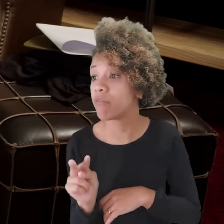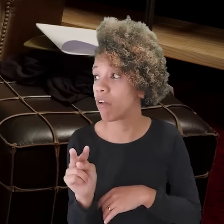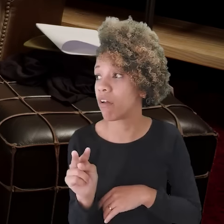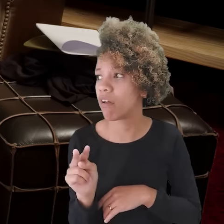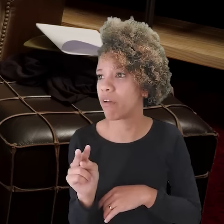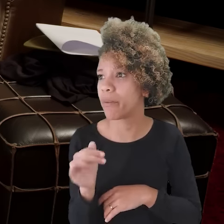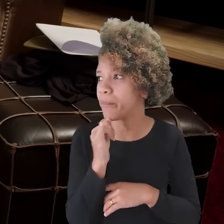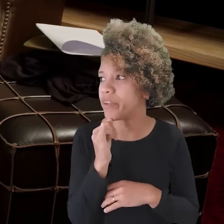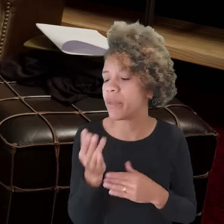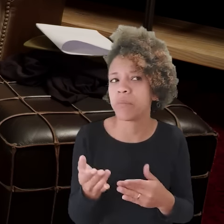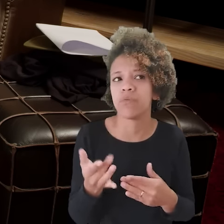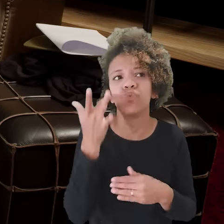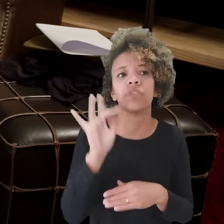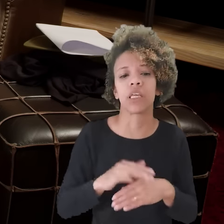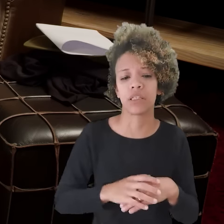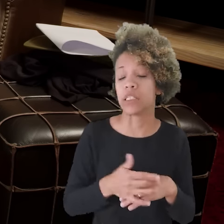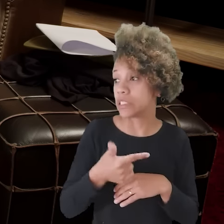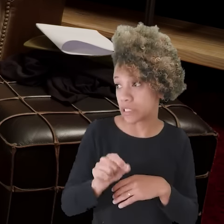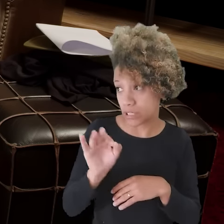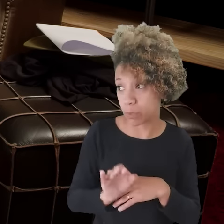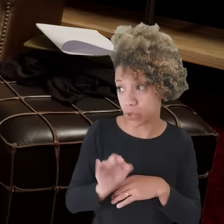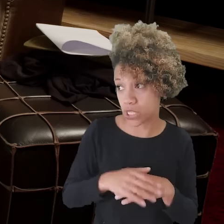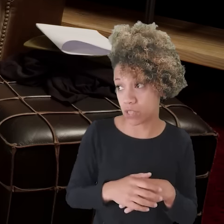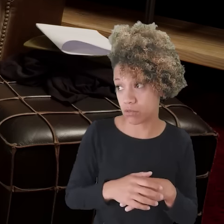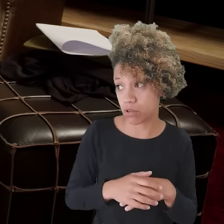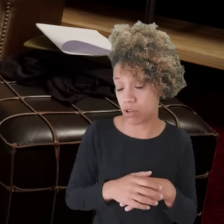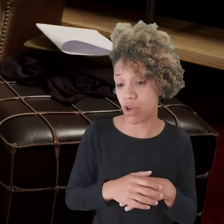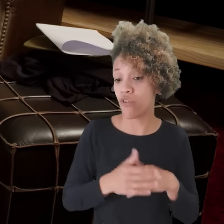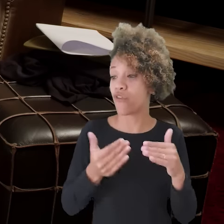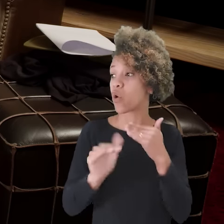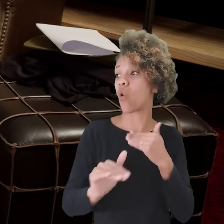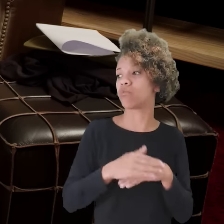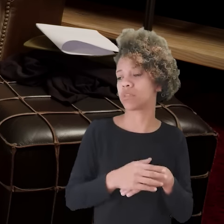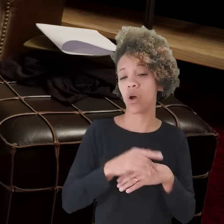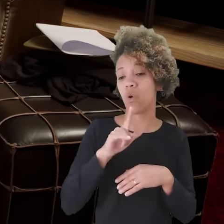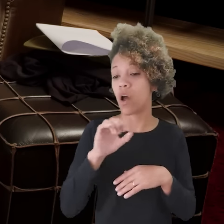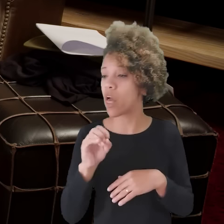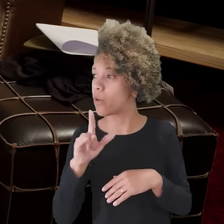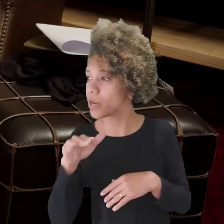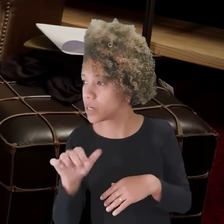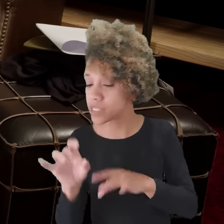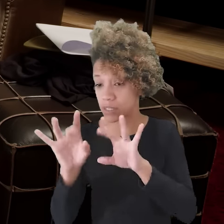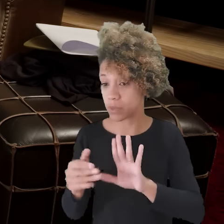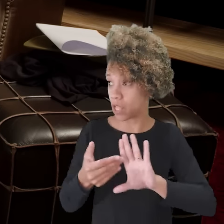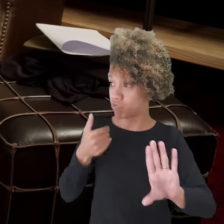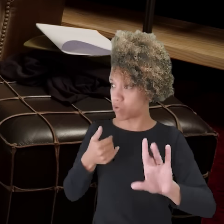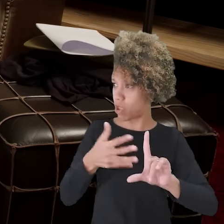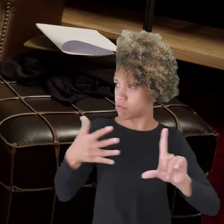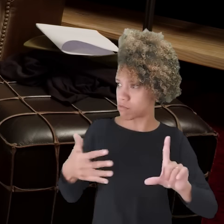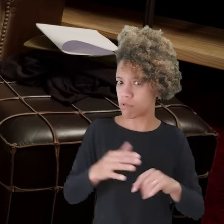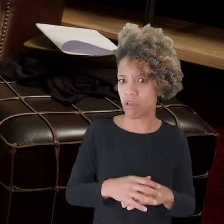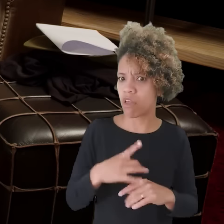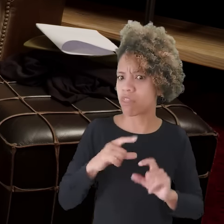e vê tipo que sei lá 70% dos comediantes brasileiros foram contra o leonister o seu especial retirado